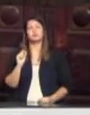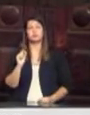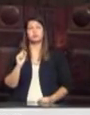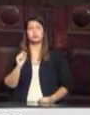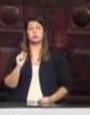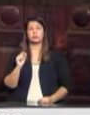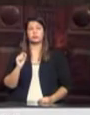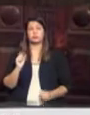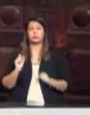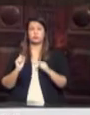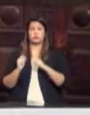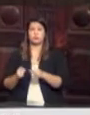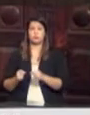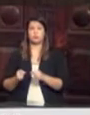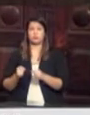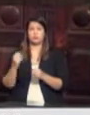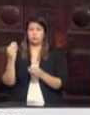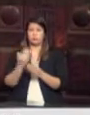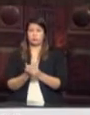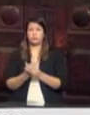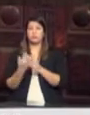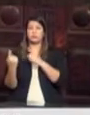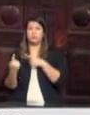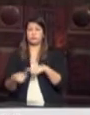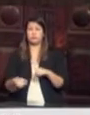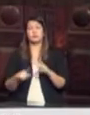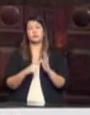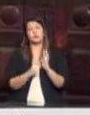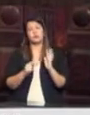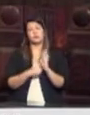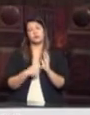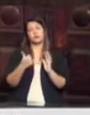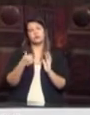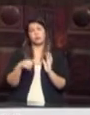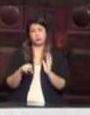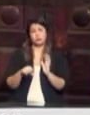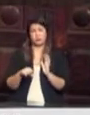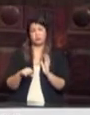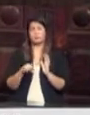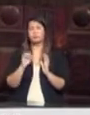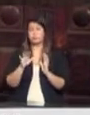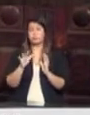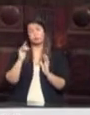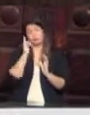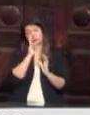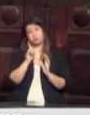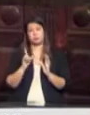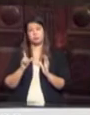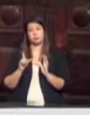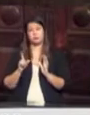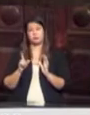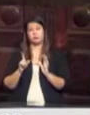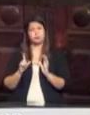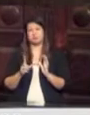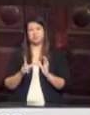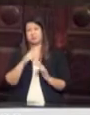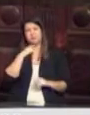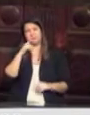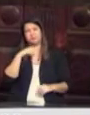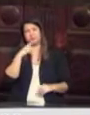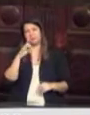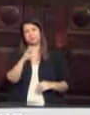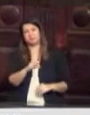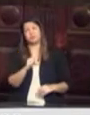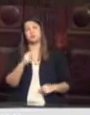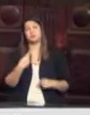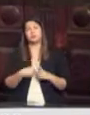uma ação contra o artigo 19, mas ganhou e não levou, porque o